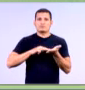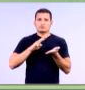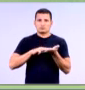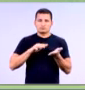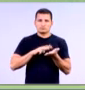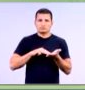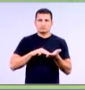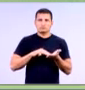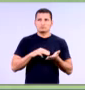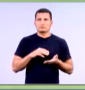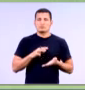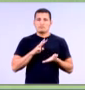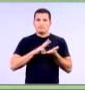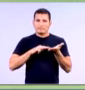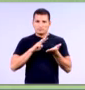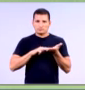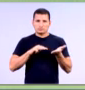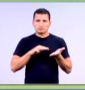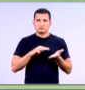métodos. Métodos são